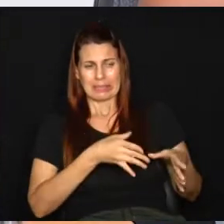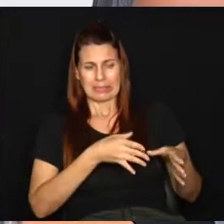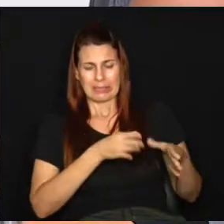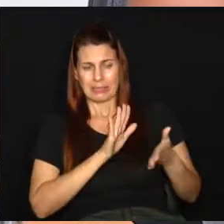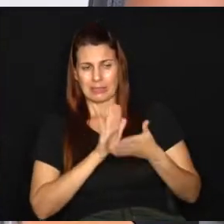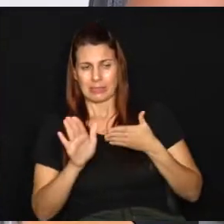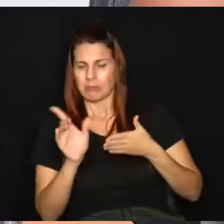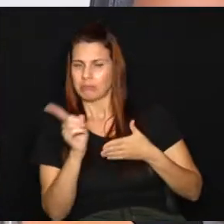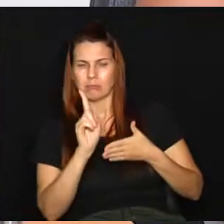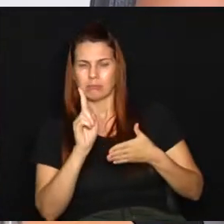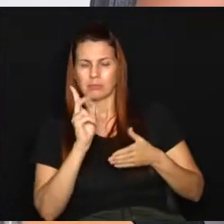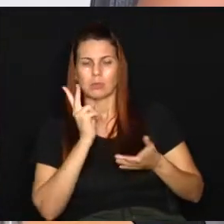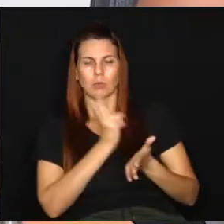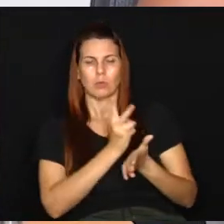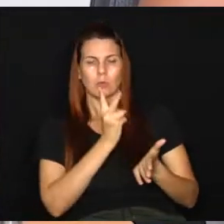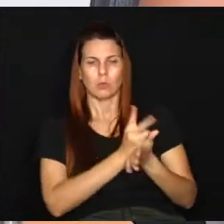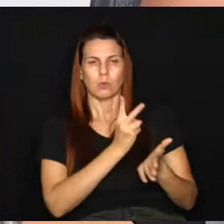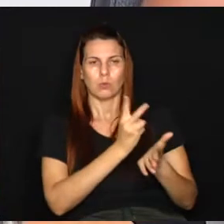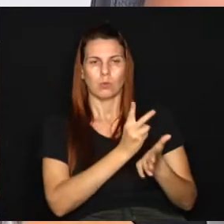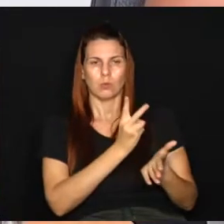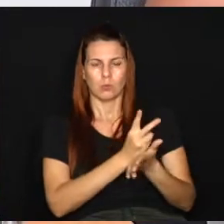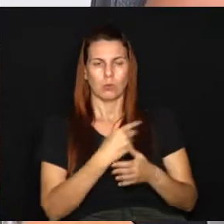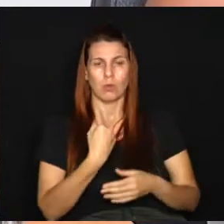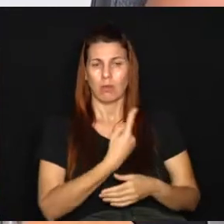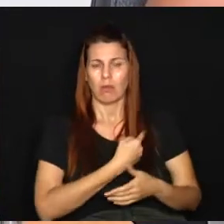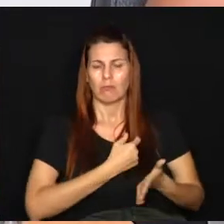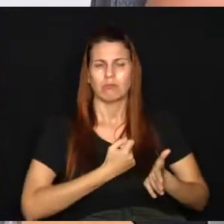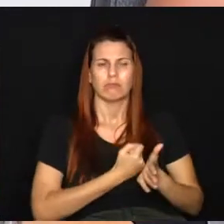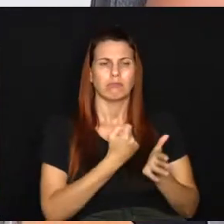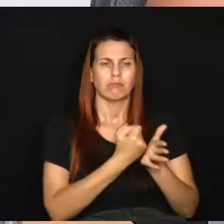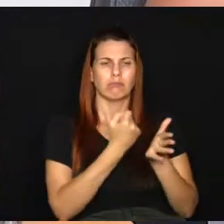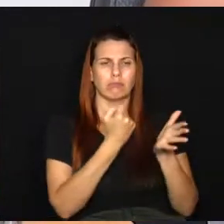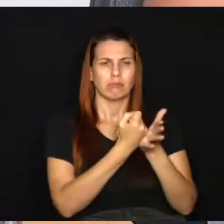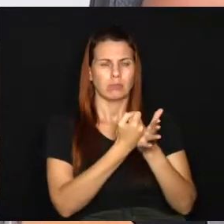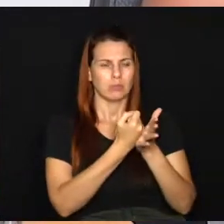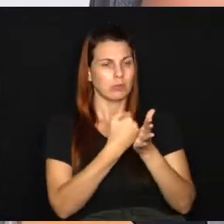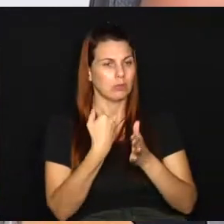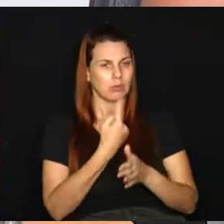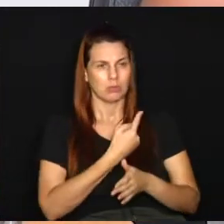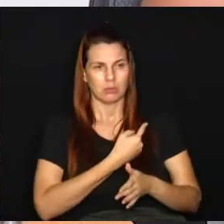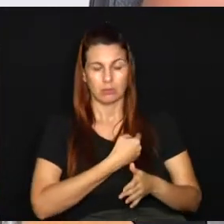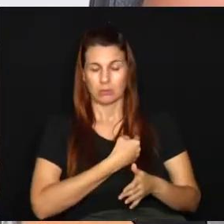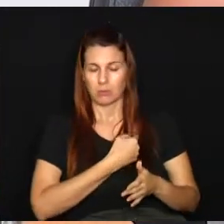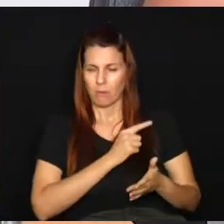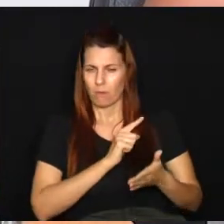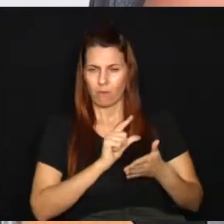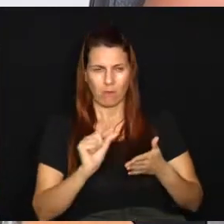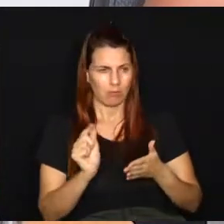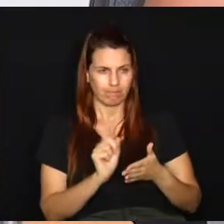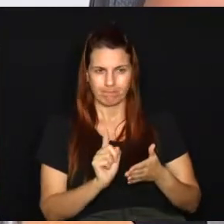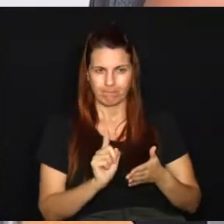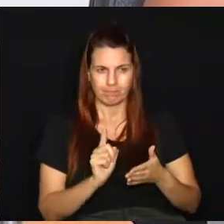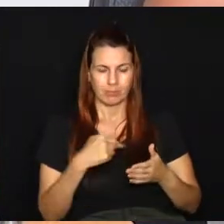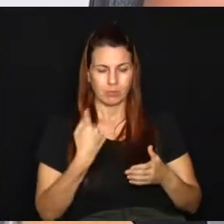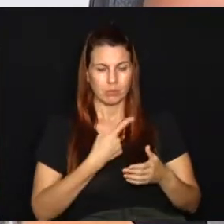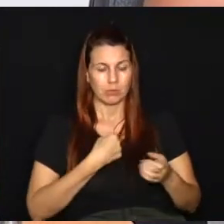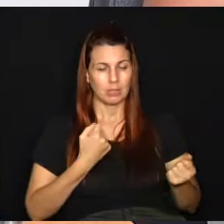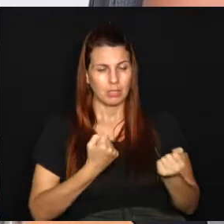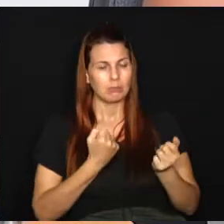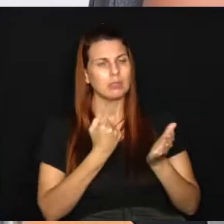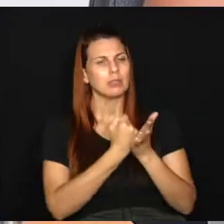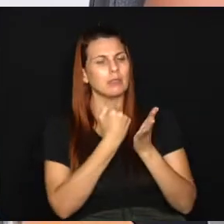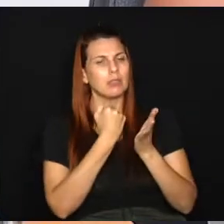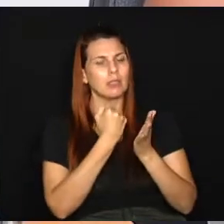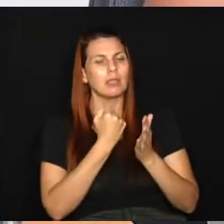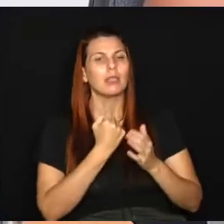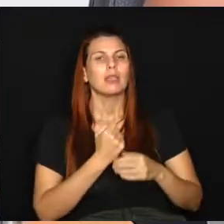nossa luta continua. Nós não baixamos a cabeça, a gente continua querendo defender as nossas companheiras. Estamos